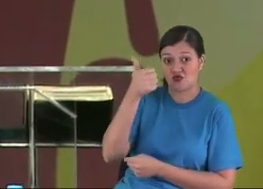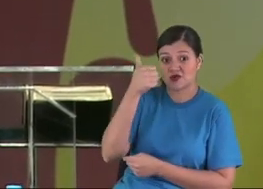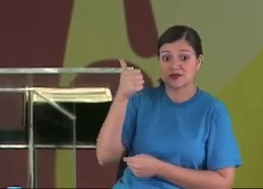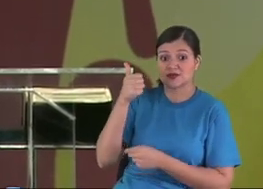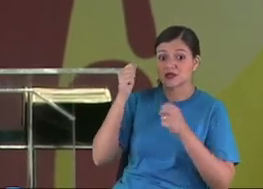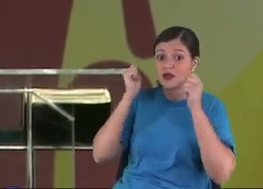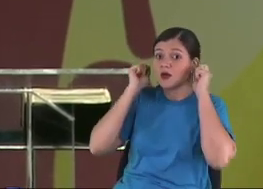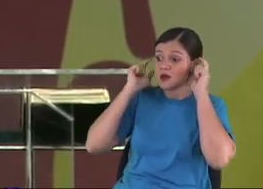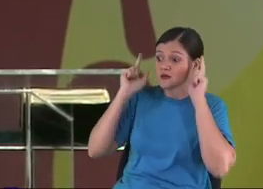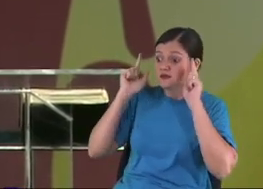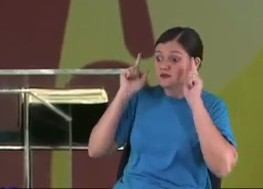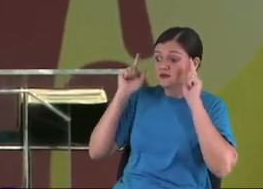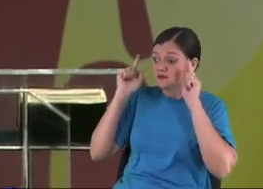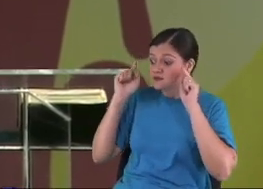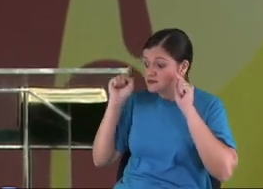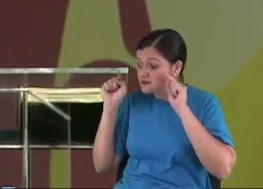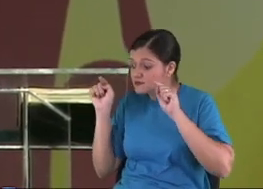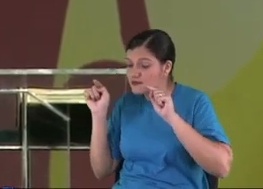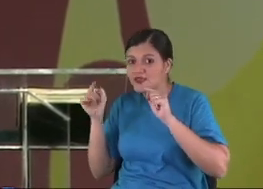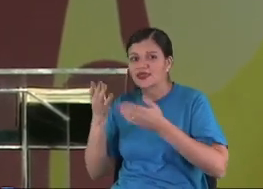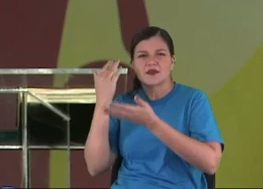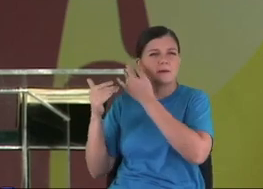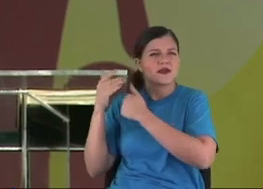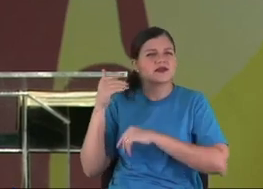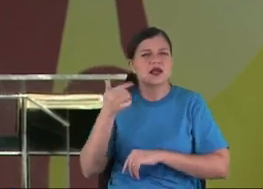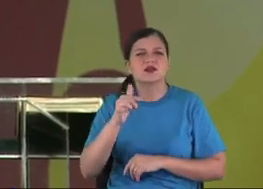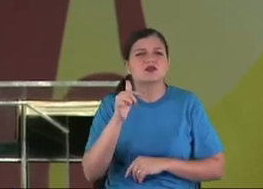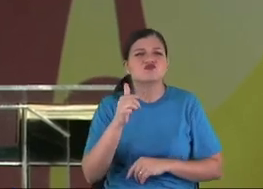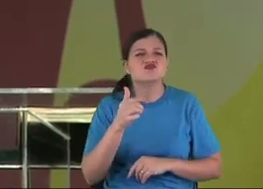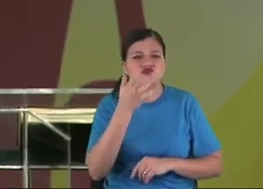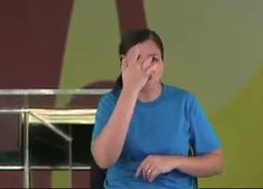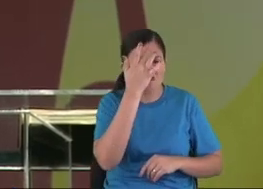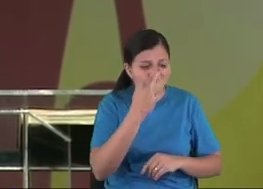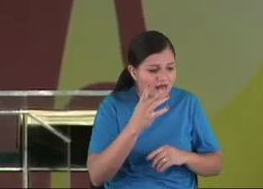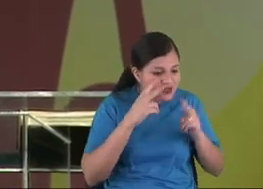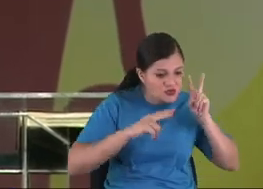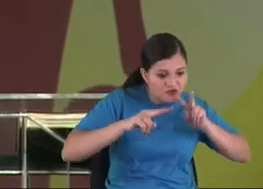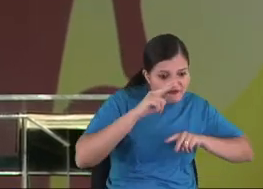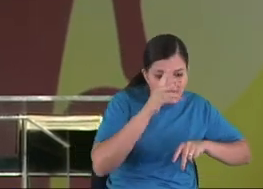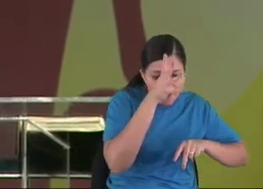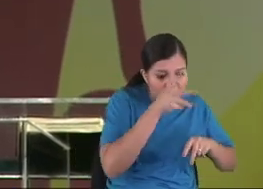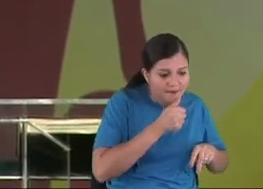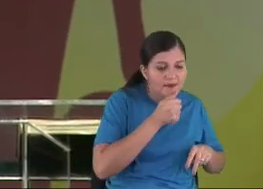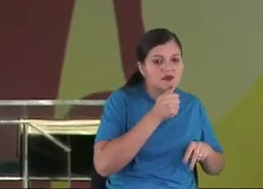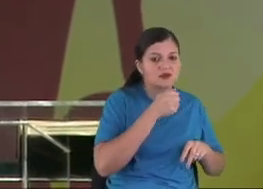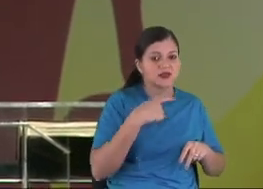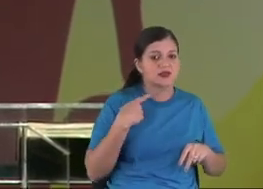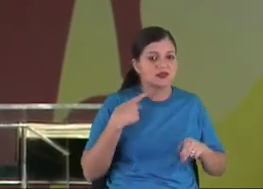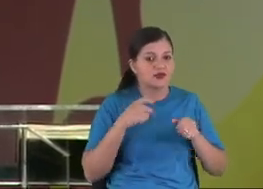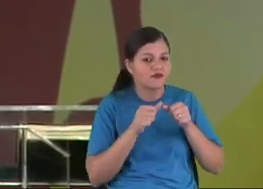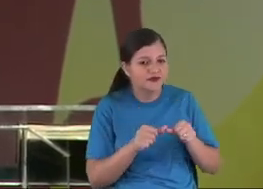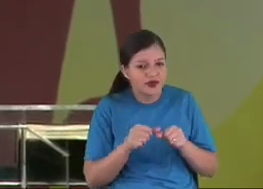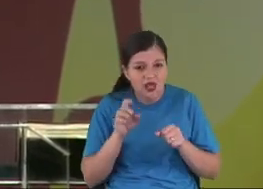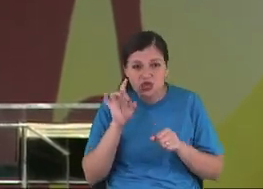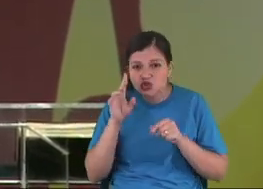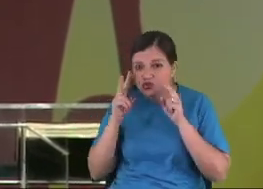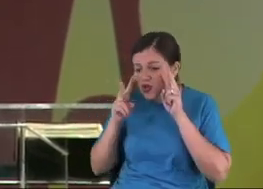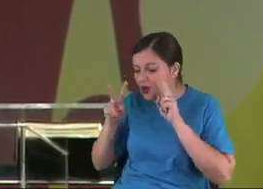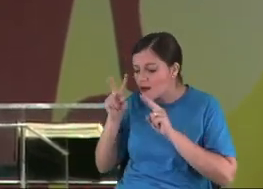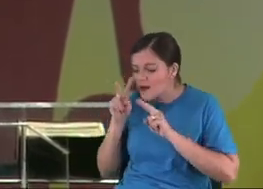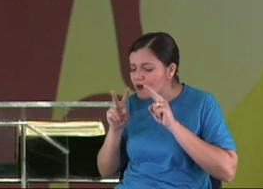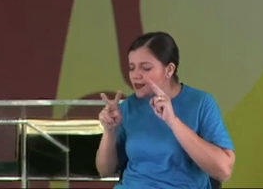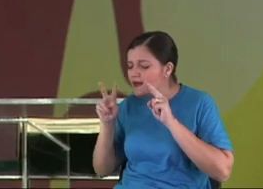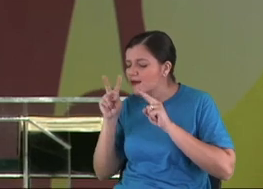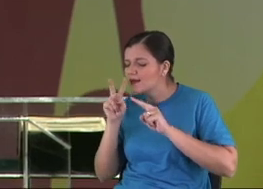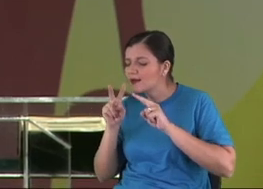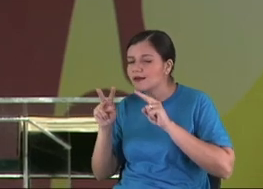naquele tempo não tinha fácil acesso à pornografia, e eu fiquei na minha, e aí eu fiquei só esbilhotando para ver onde é que o missionário